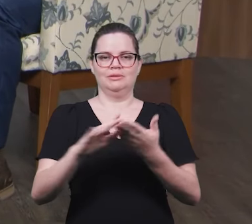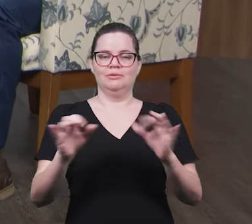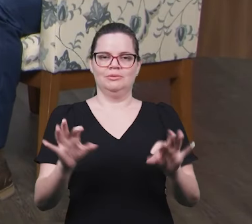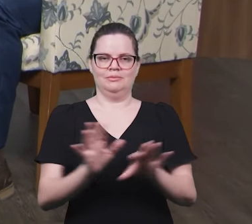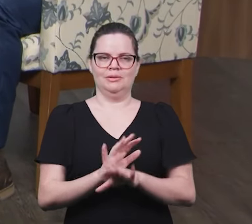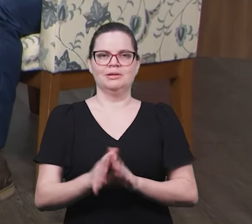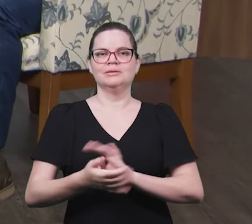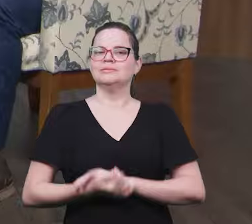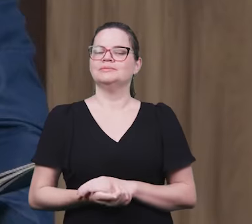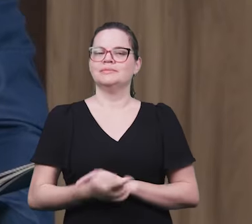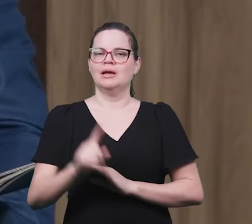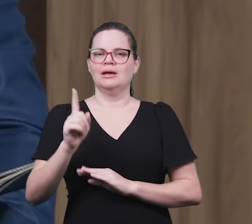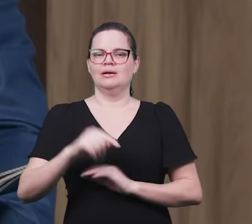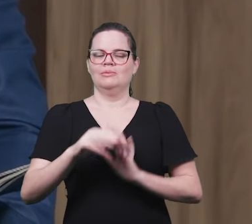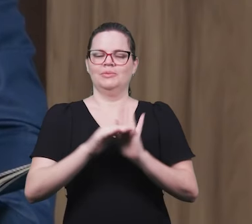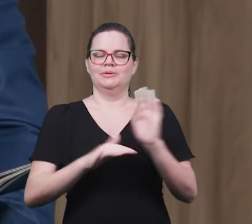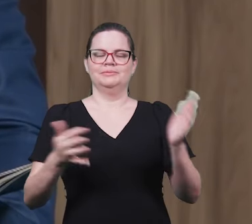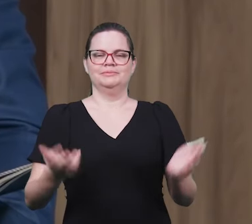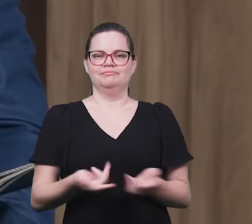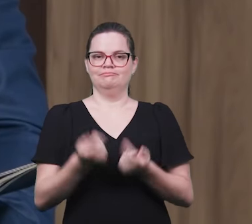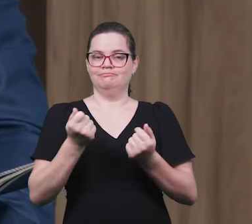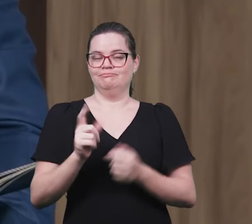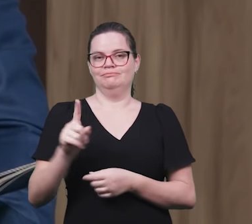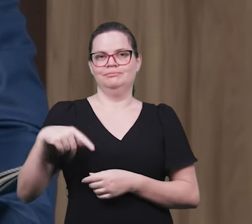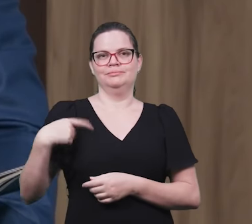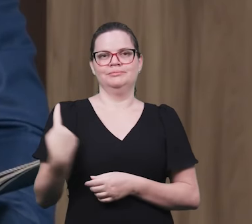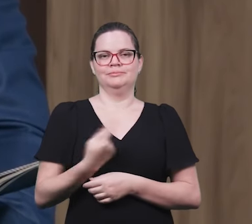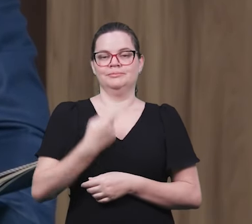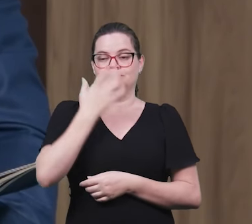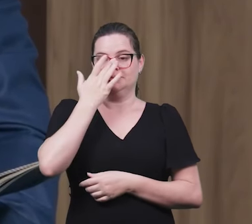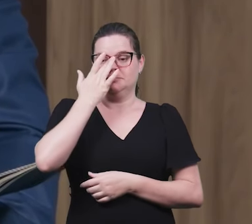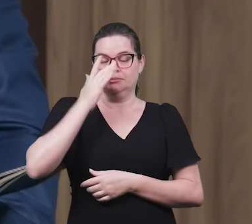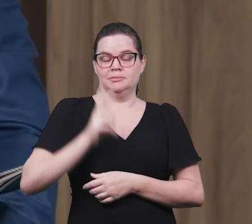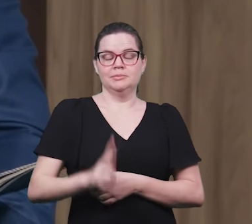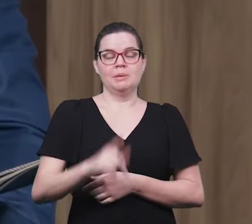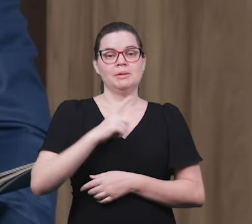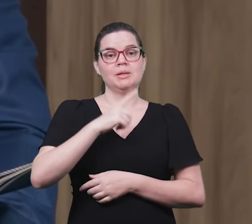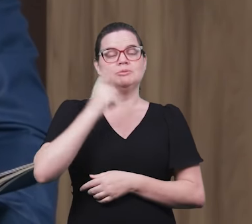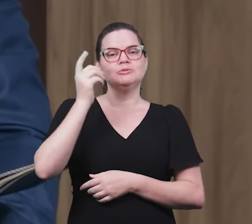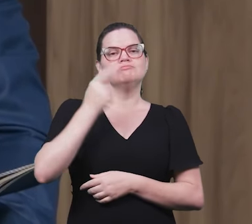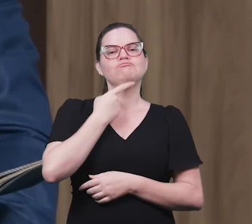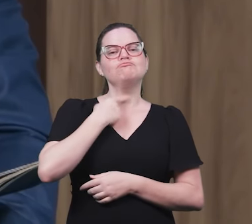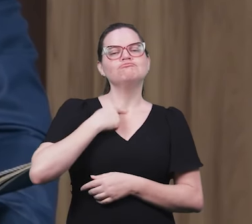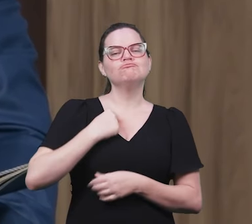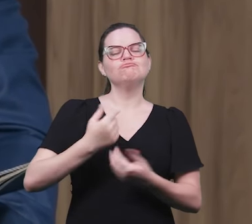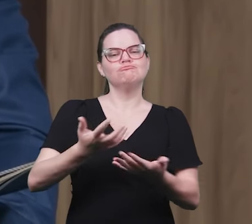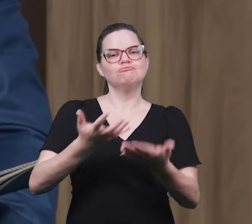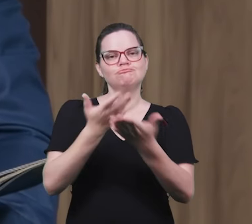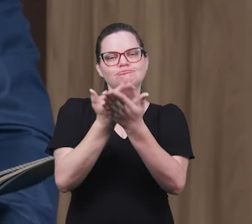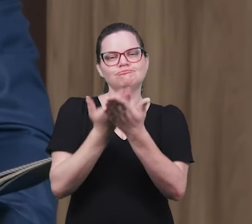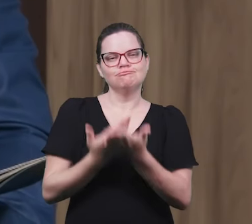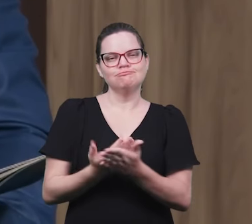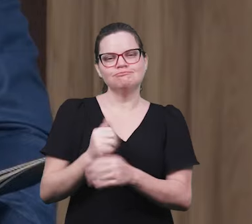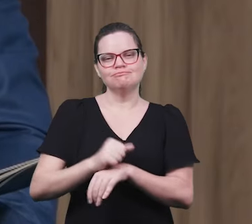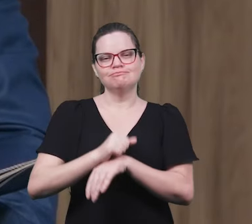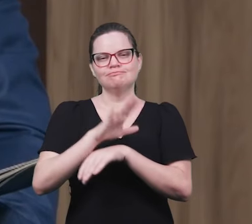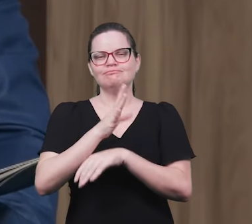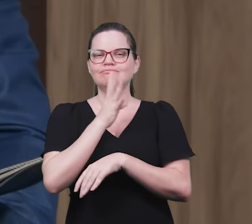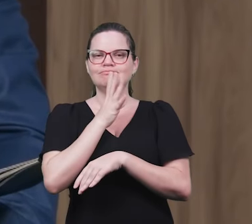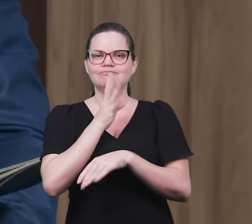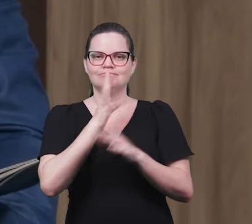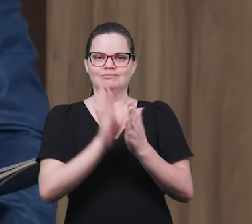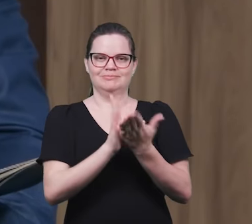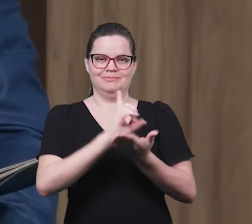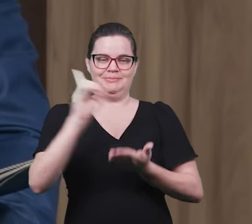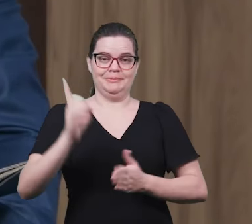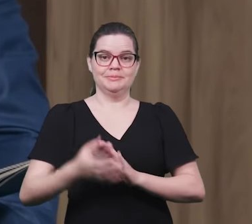dado sempre aquele desejo de mergulharmos cada vez mais na palavra do